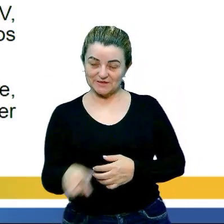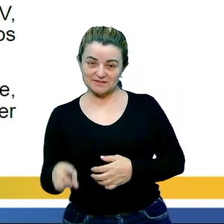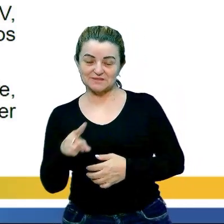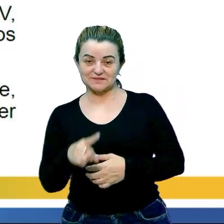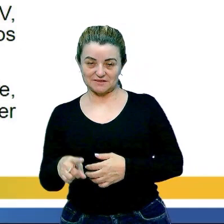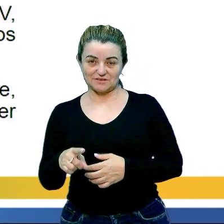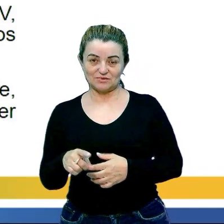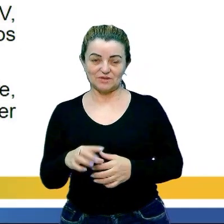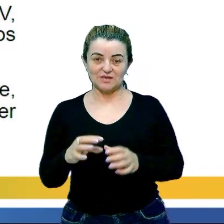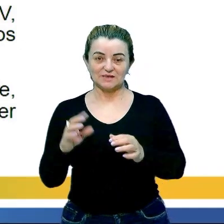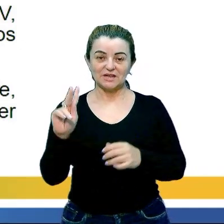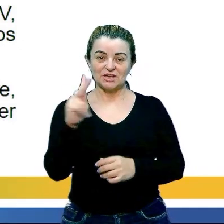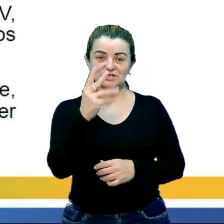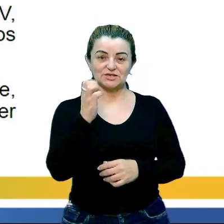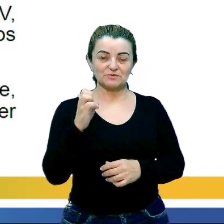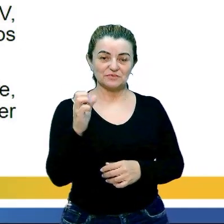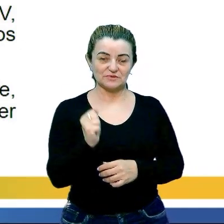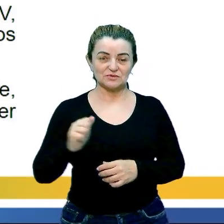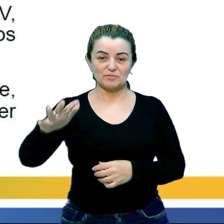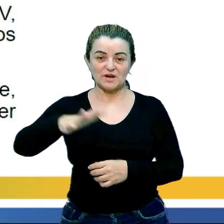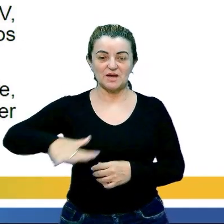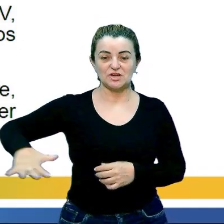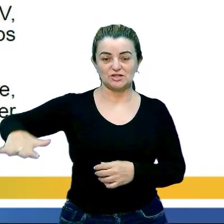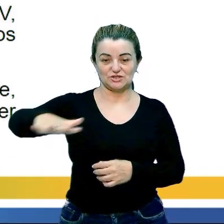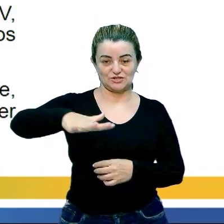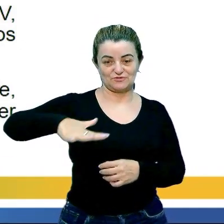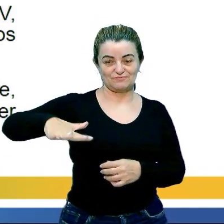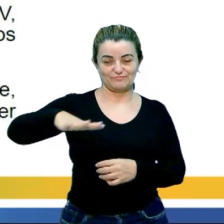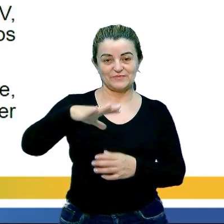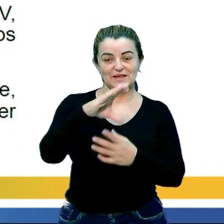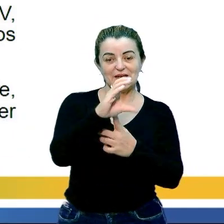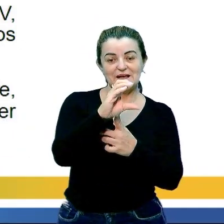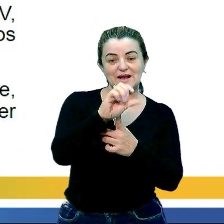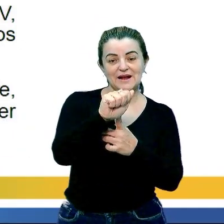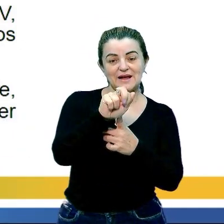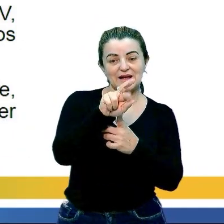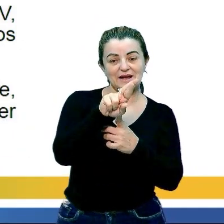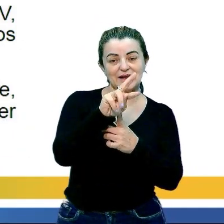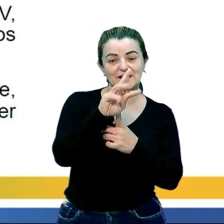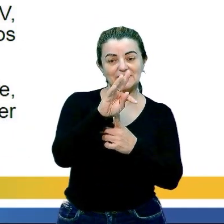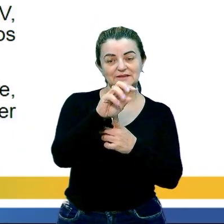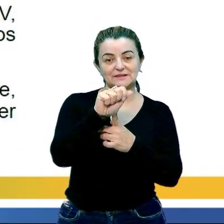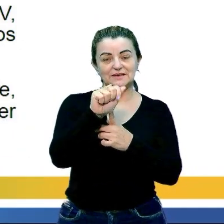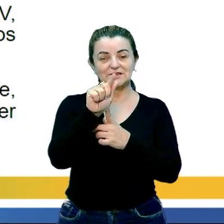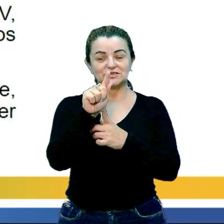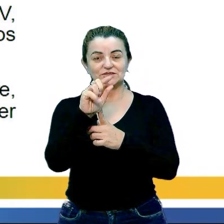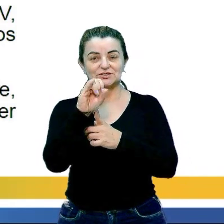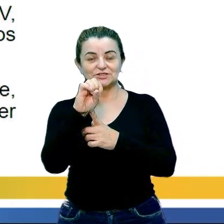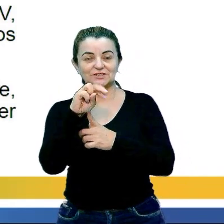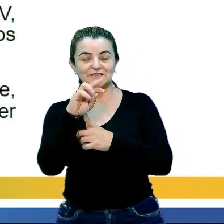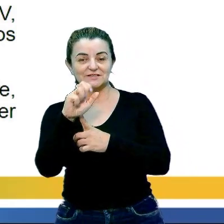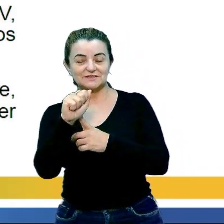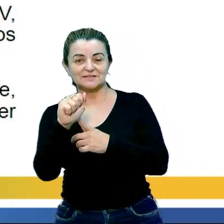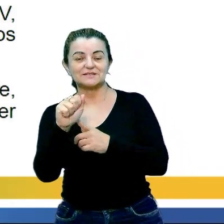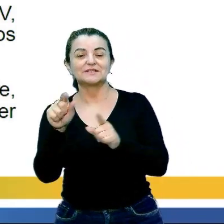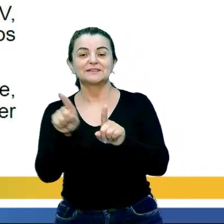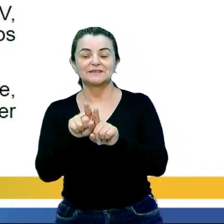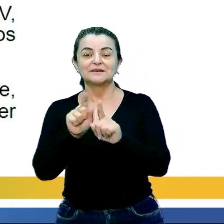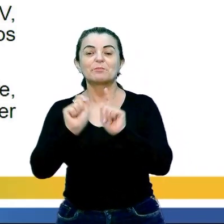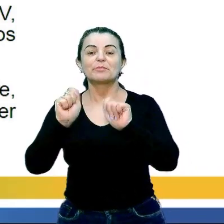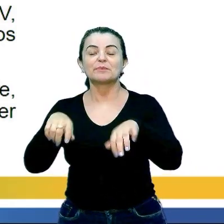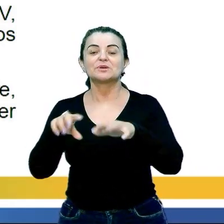hegemonia cartaginense sobre a região, além de permitir que Roma passasse a dominar o comércio do